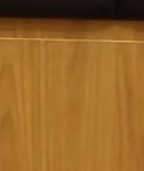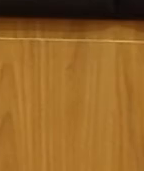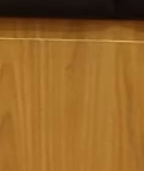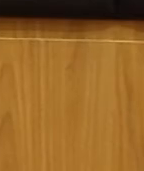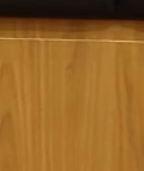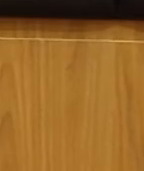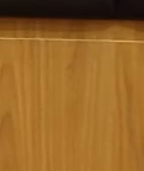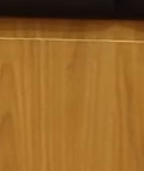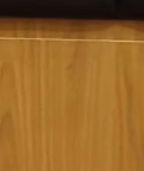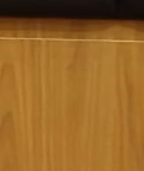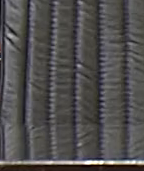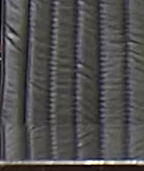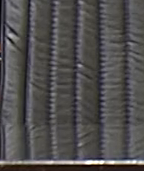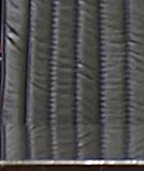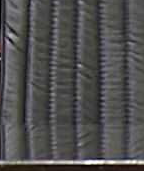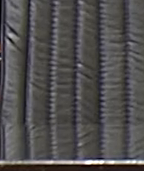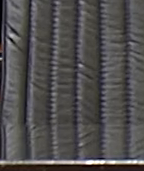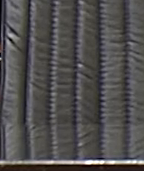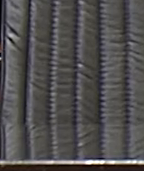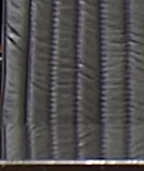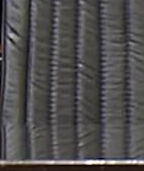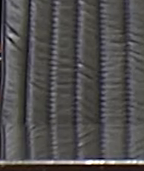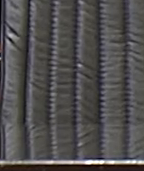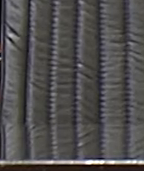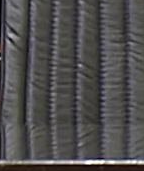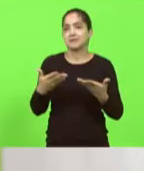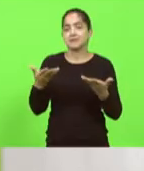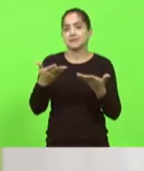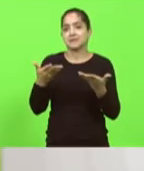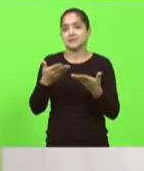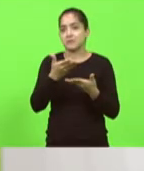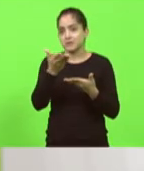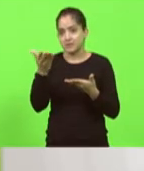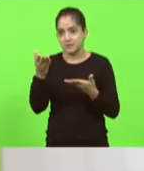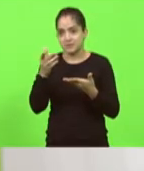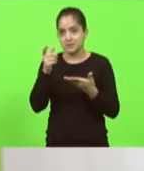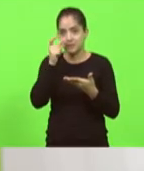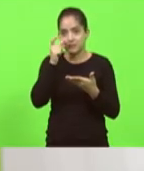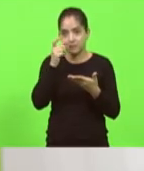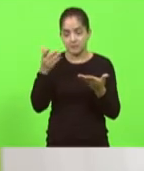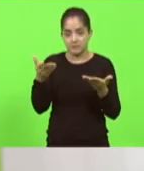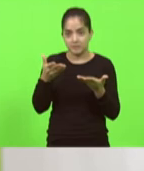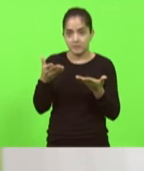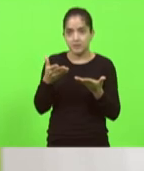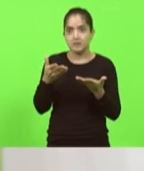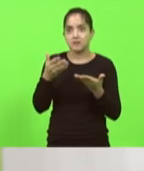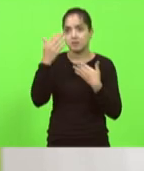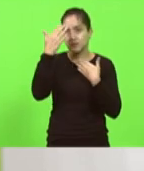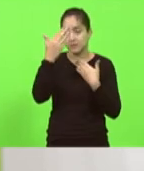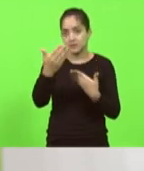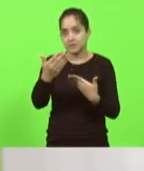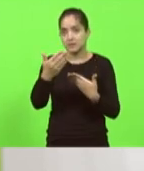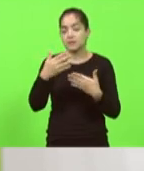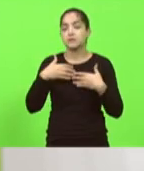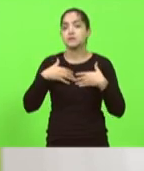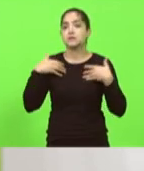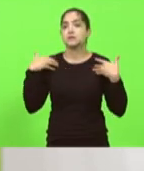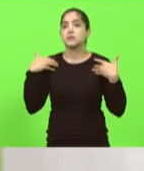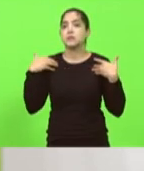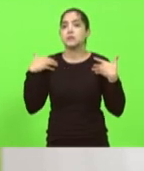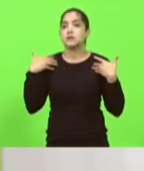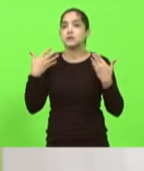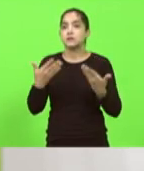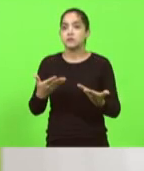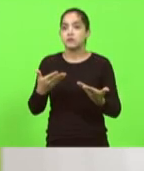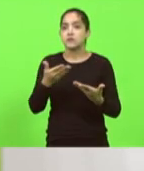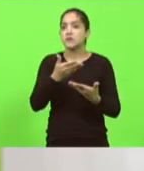importância de inovar no sistema judiciário. Agradeço sensibilizado essa homenagem e clamo para